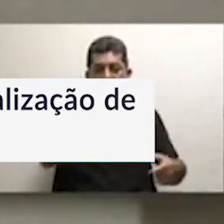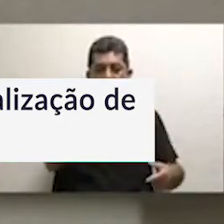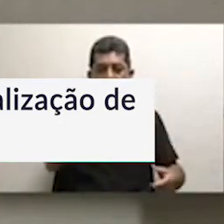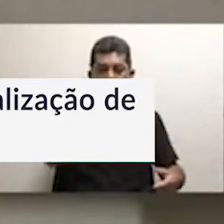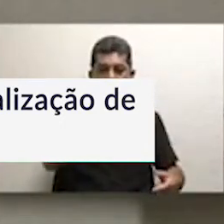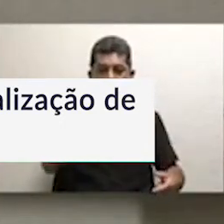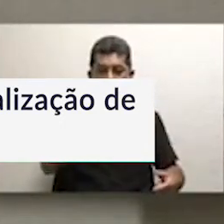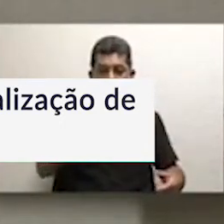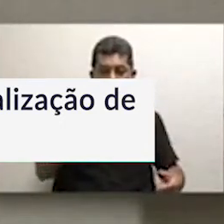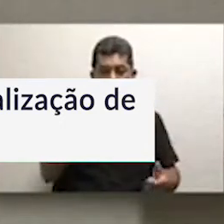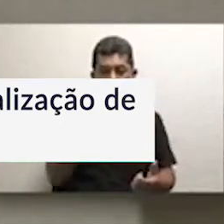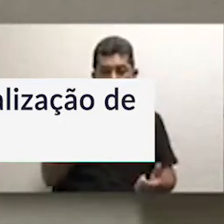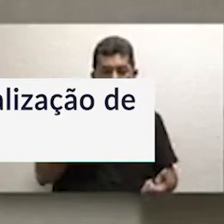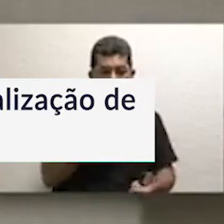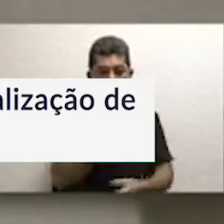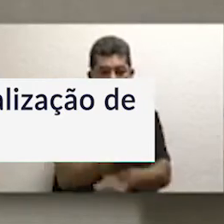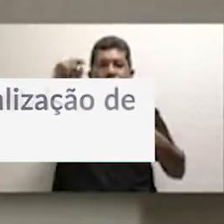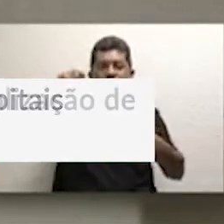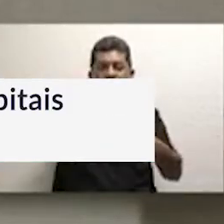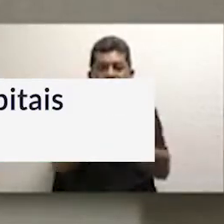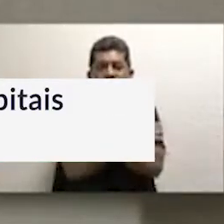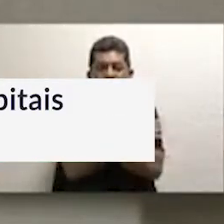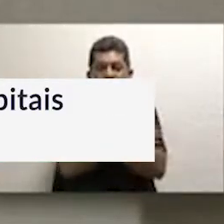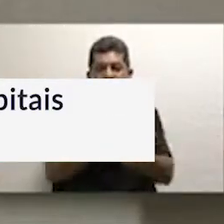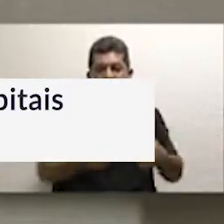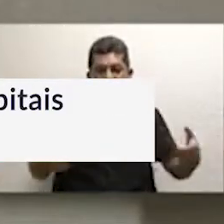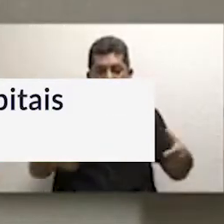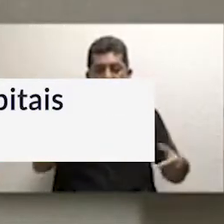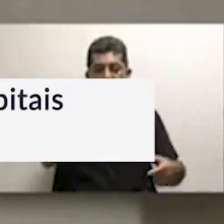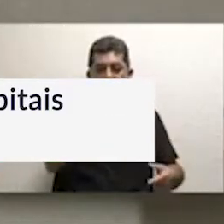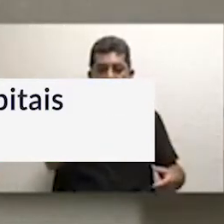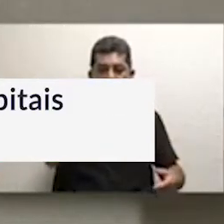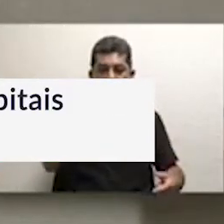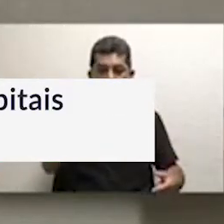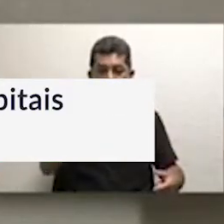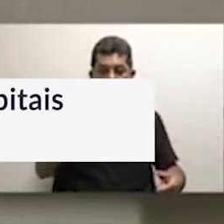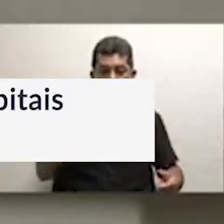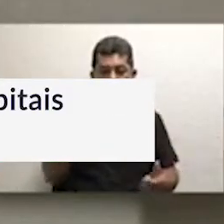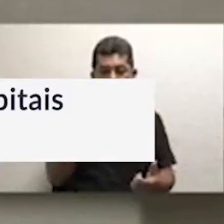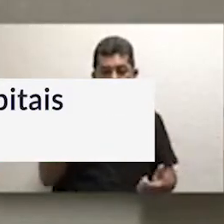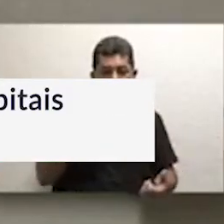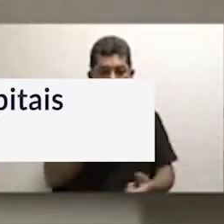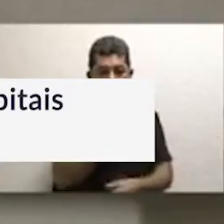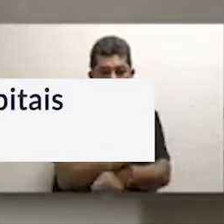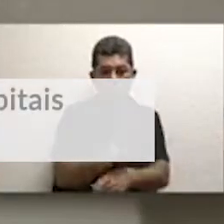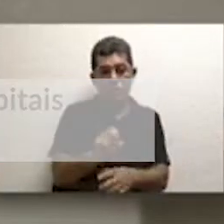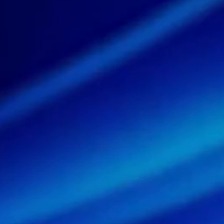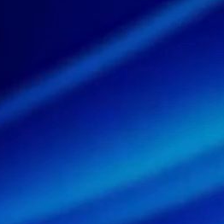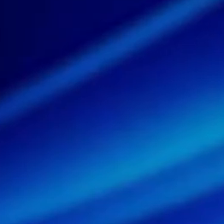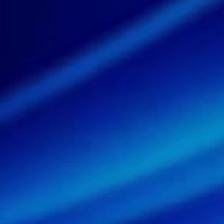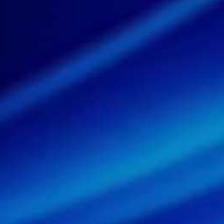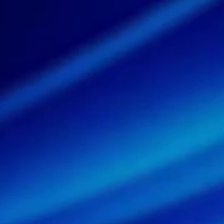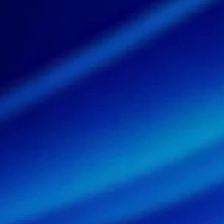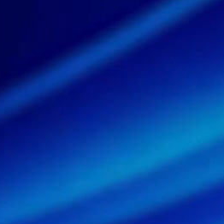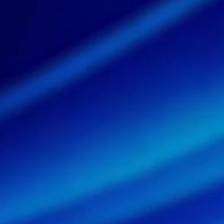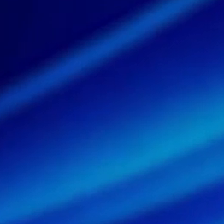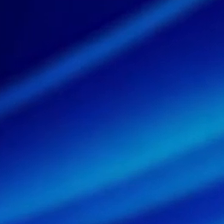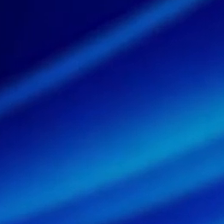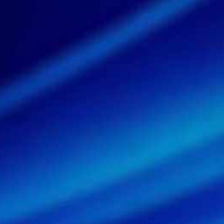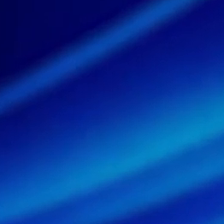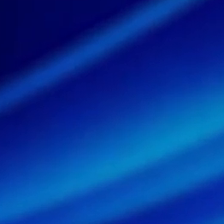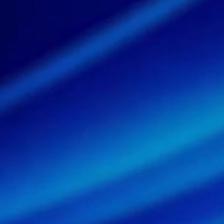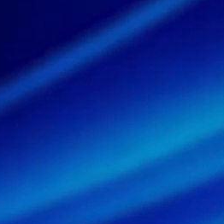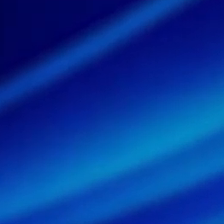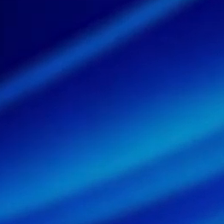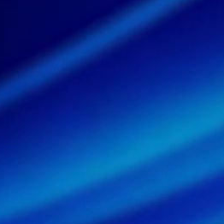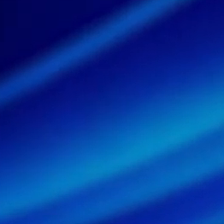vão para o hospital público. Em nota, a Secretaria de Estado de Saúde informou que os exames de